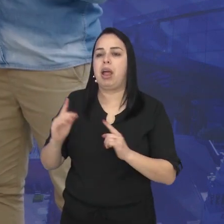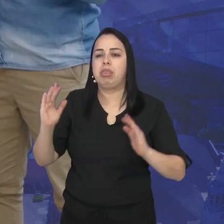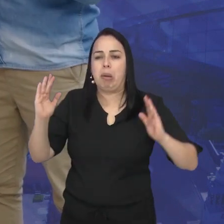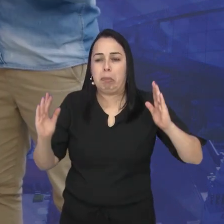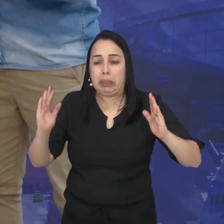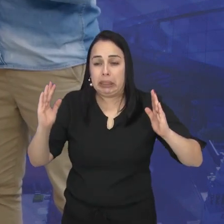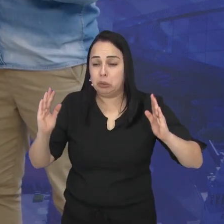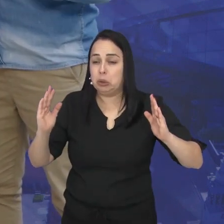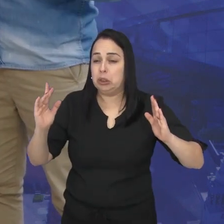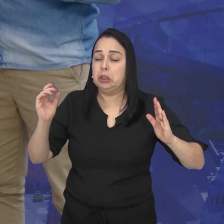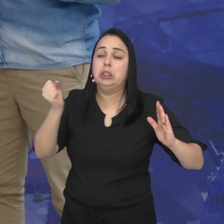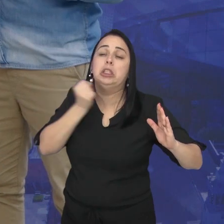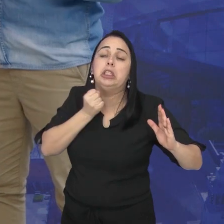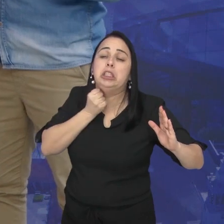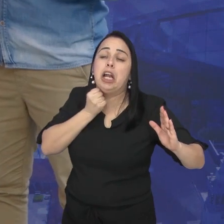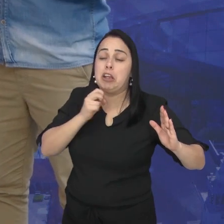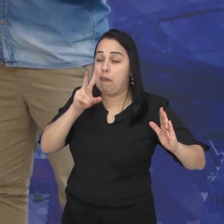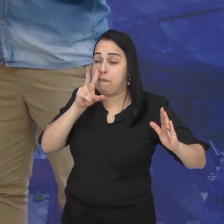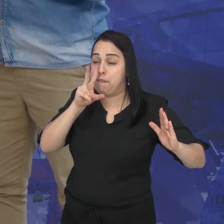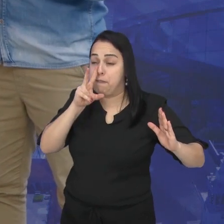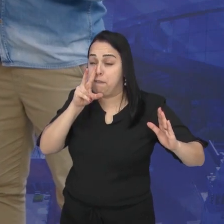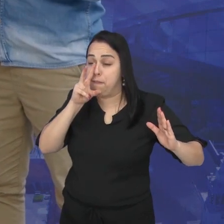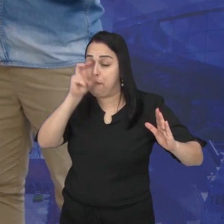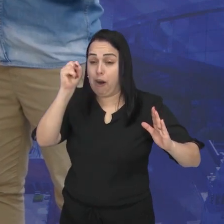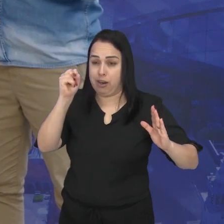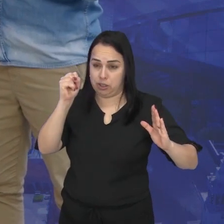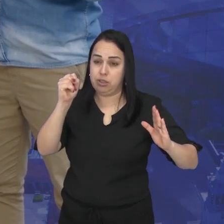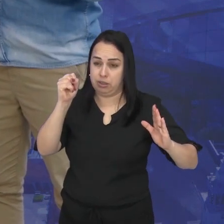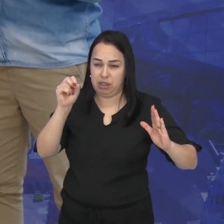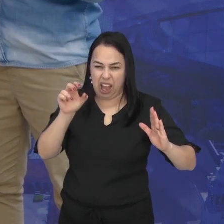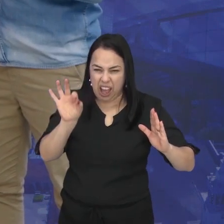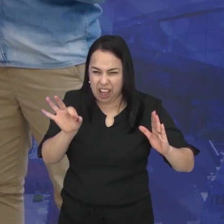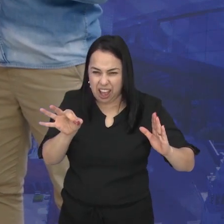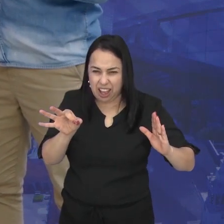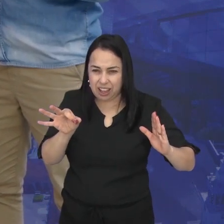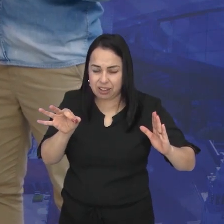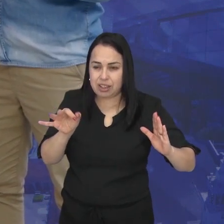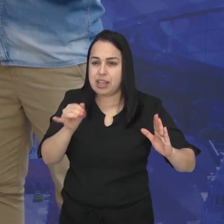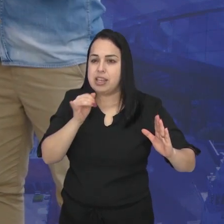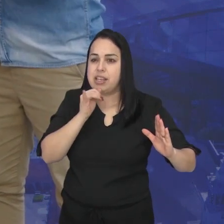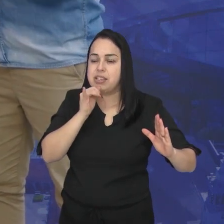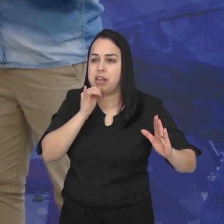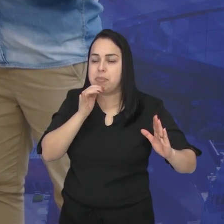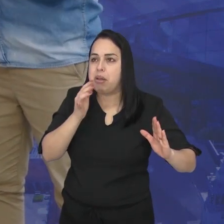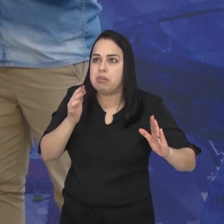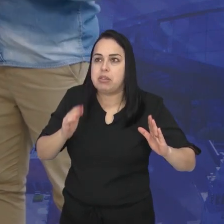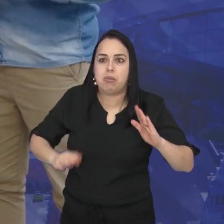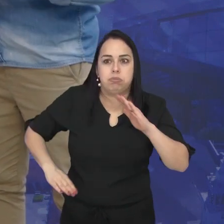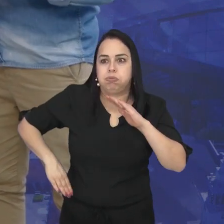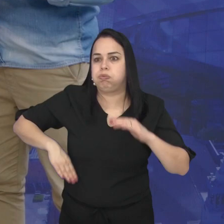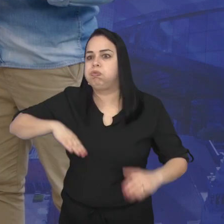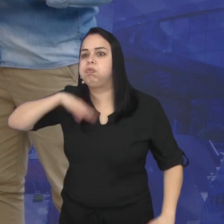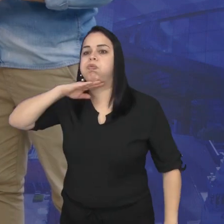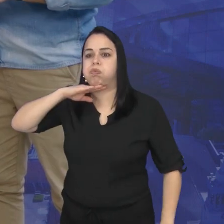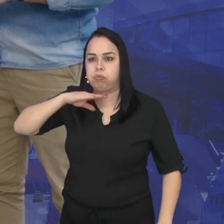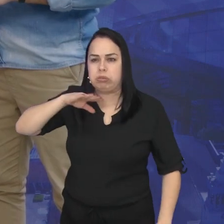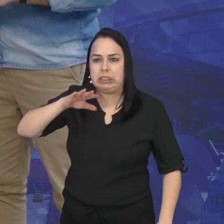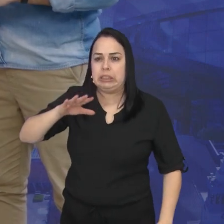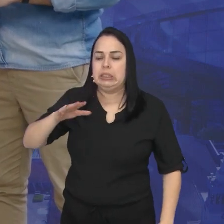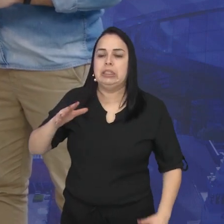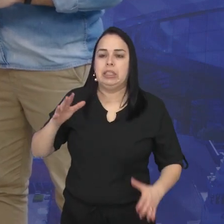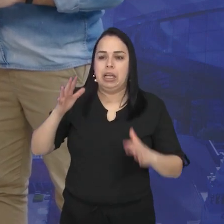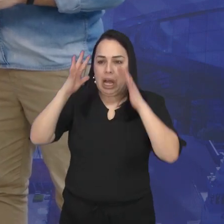ambiente, de um período de estresse que a pessoa está vivendo, né? Seria um evento de esgotamento. De